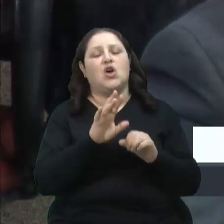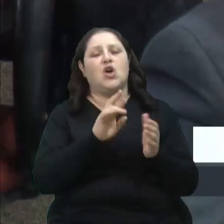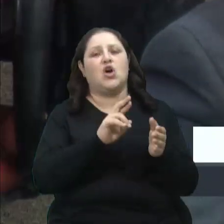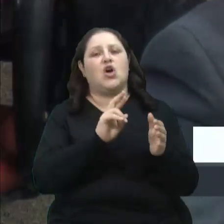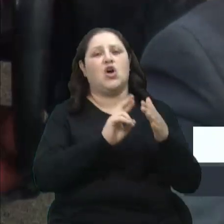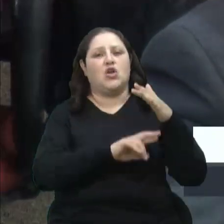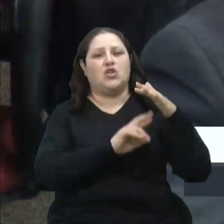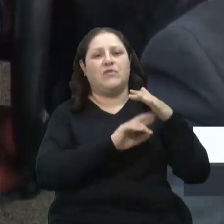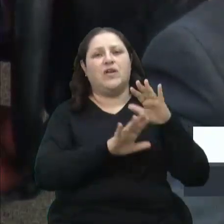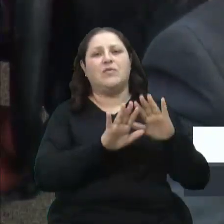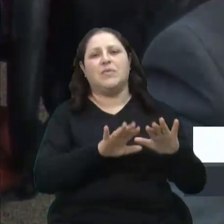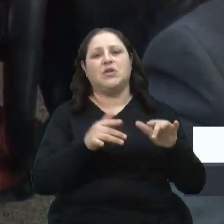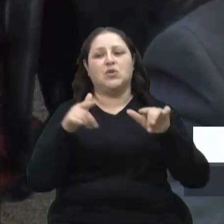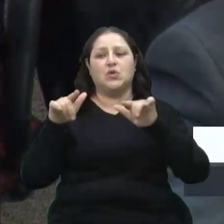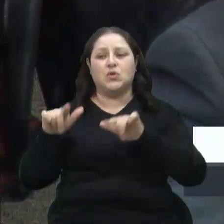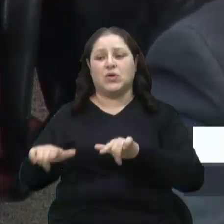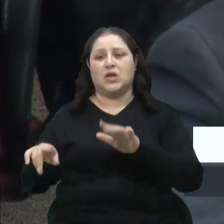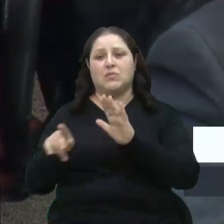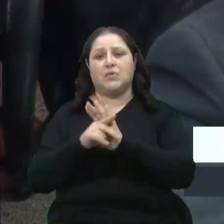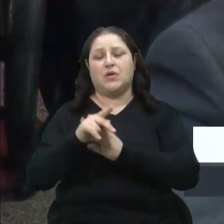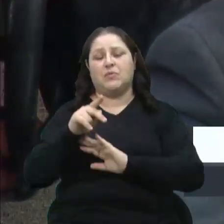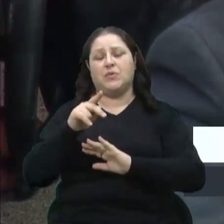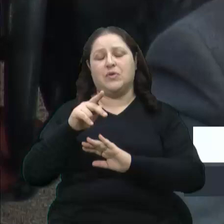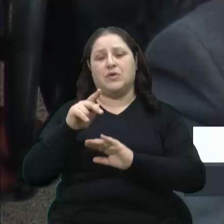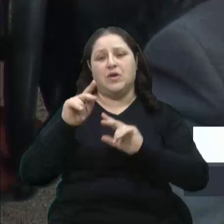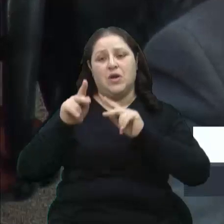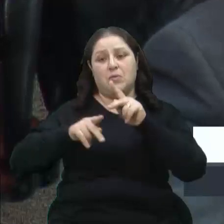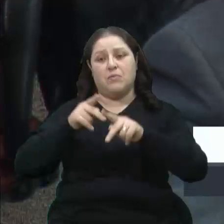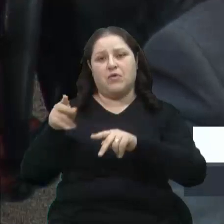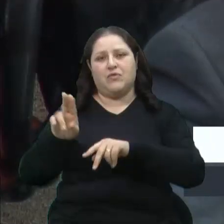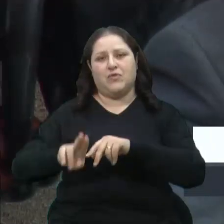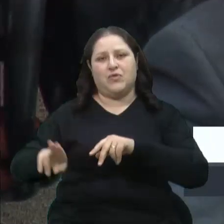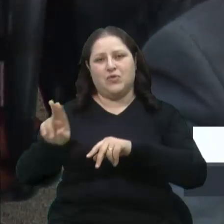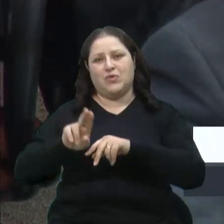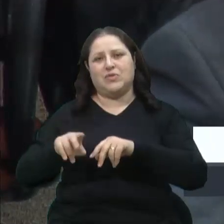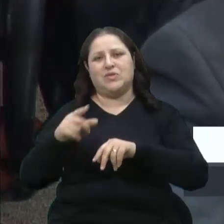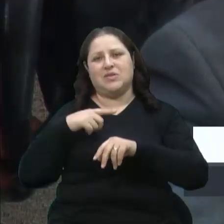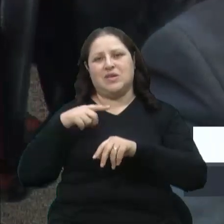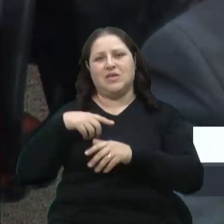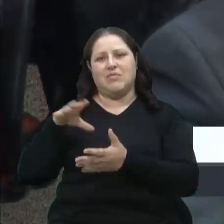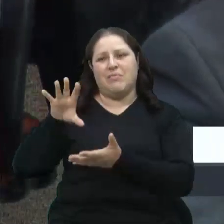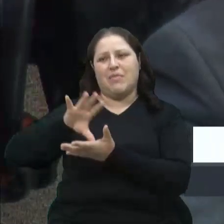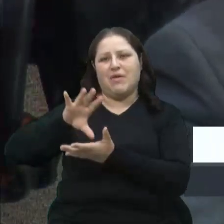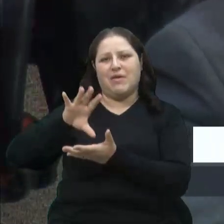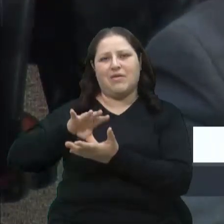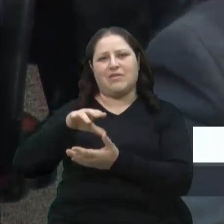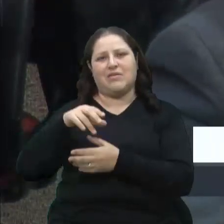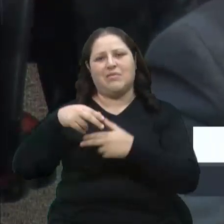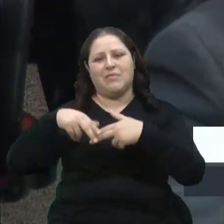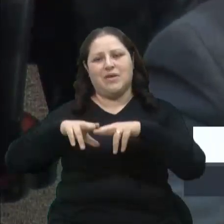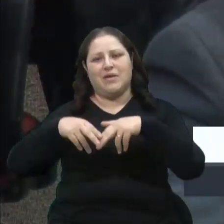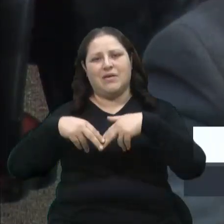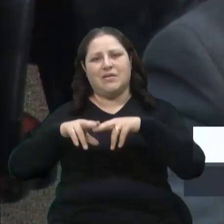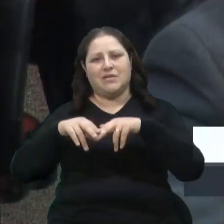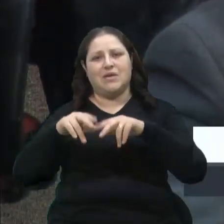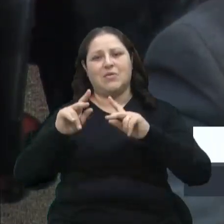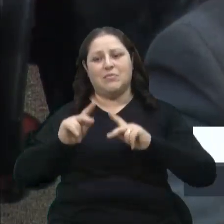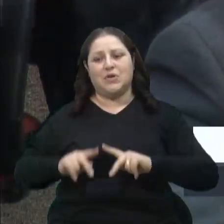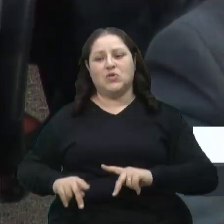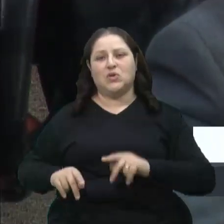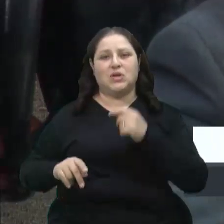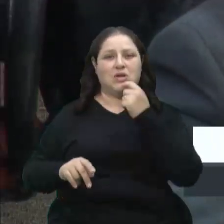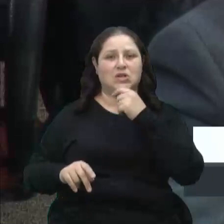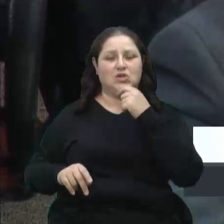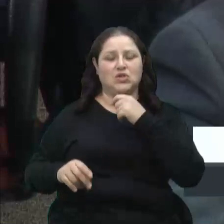os locais públicos de Caxias, os parques, porque muitos turistas chegam aqui, até mesmo o cidadão de Caxias, às vezes não